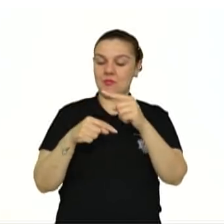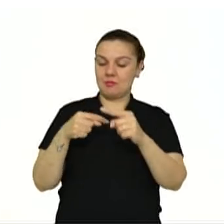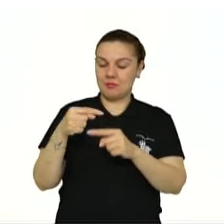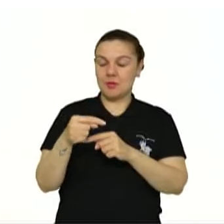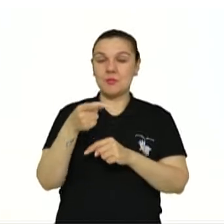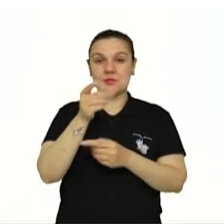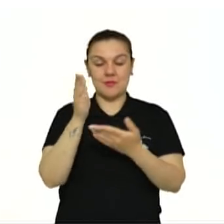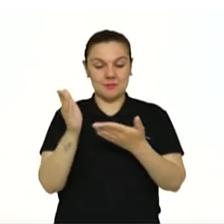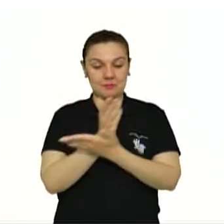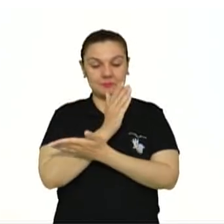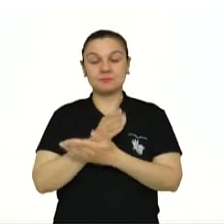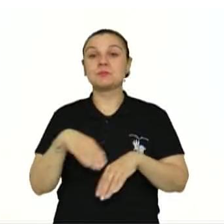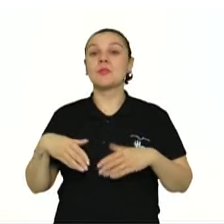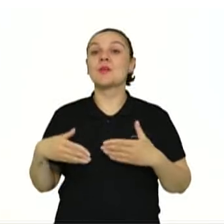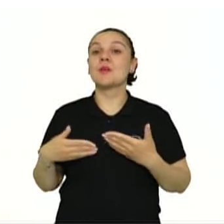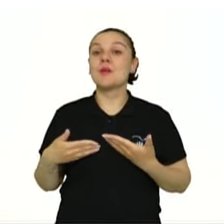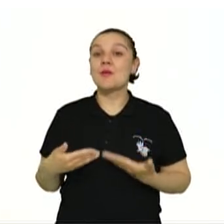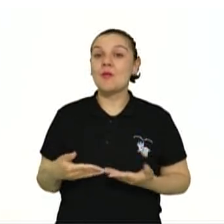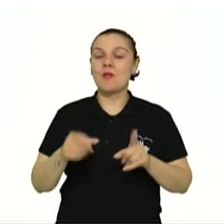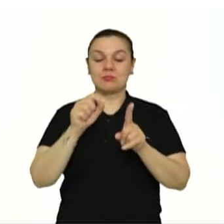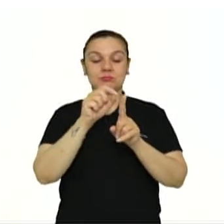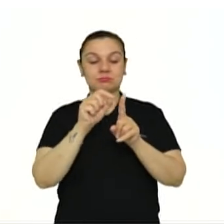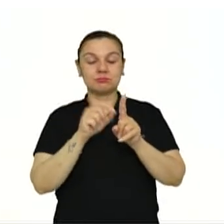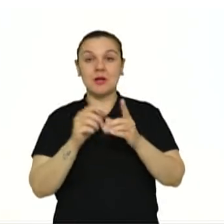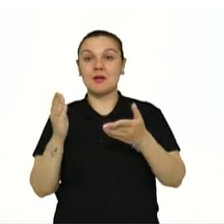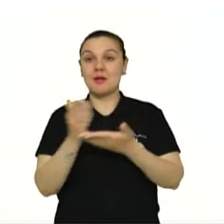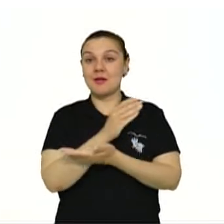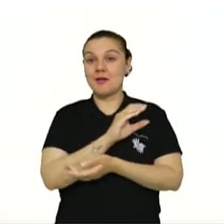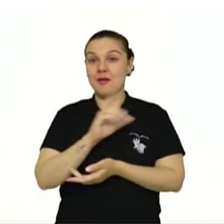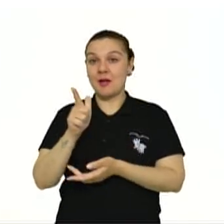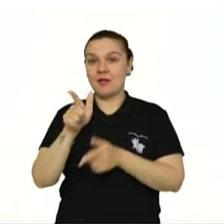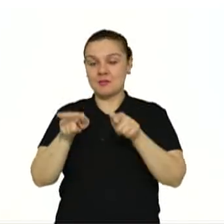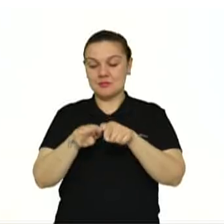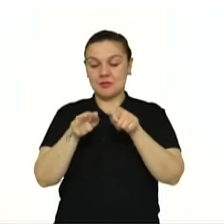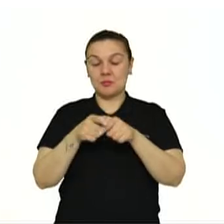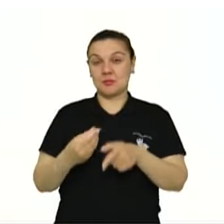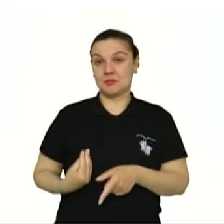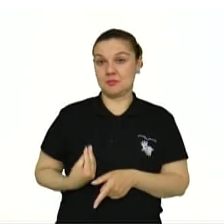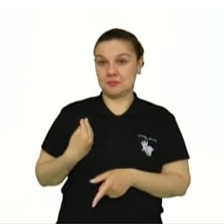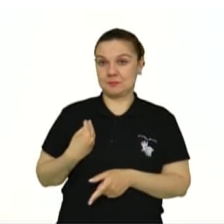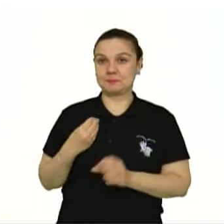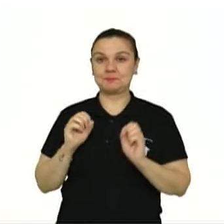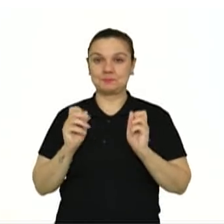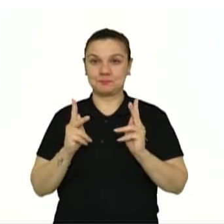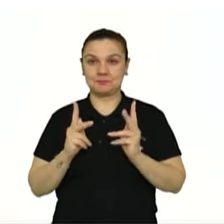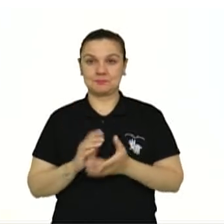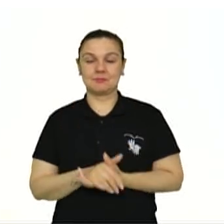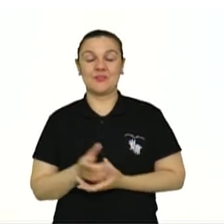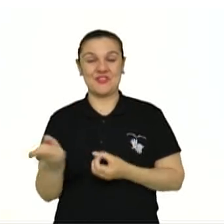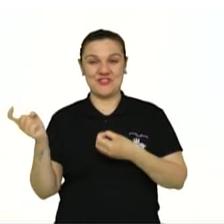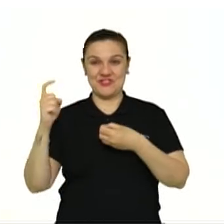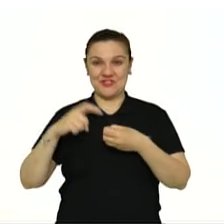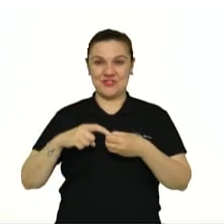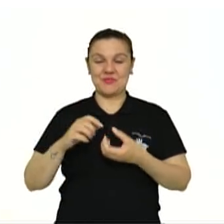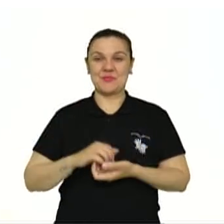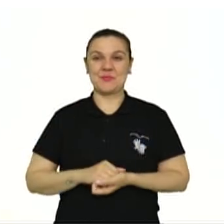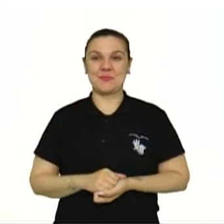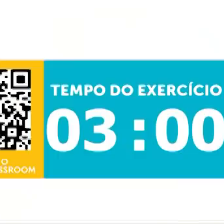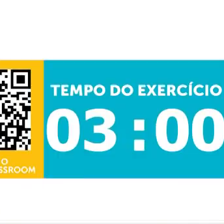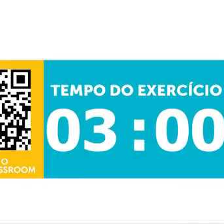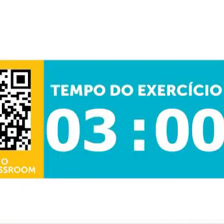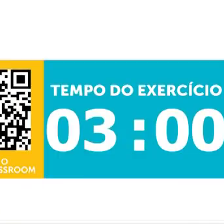seguida, define qual classe gramatical esse núcleo está relacionado. Já voltamos.